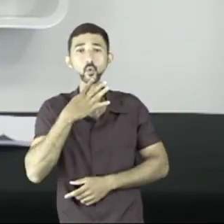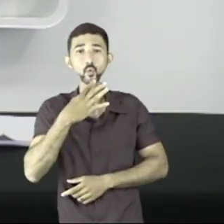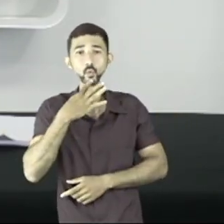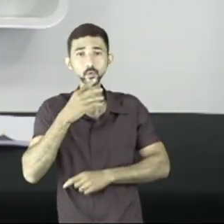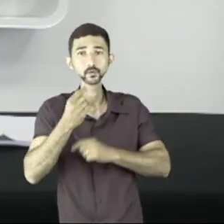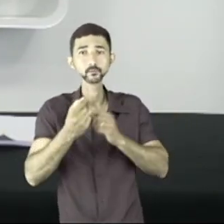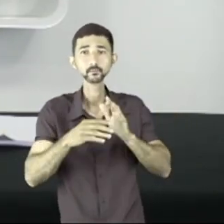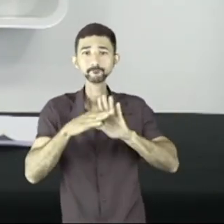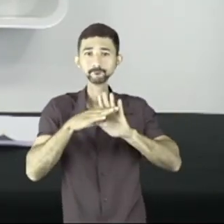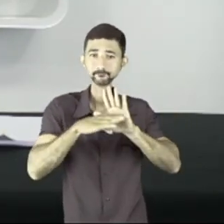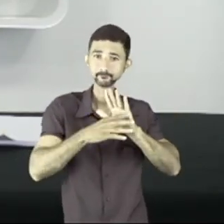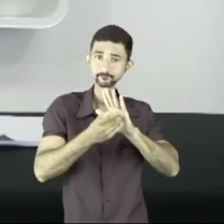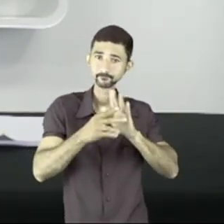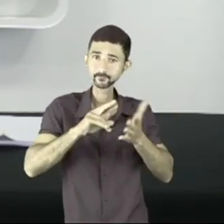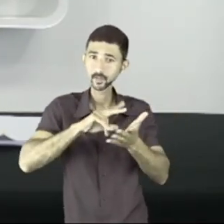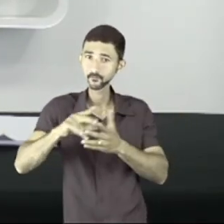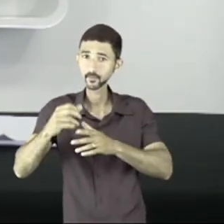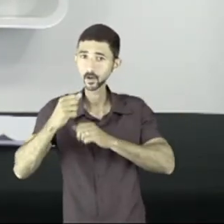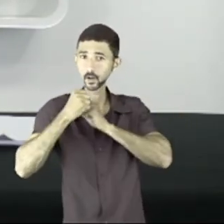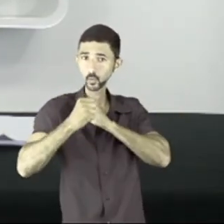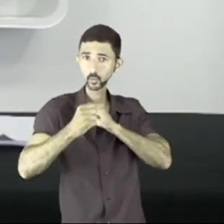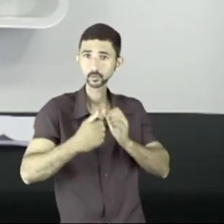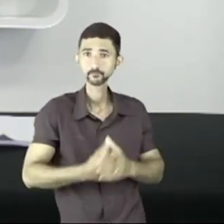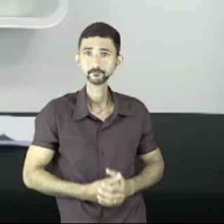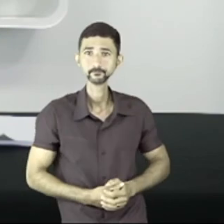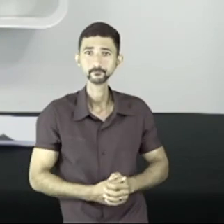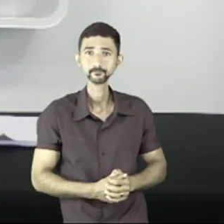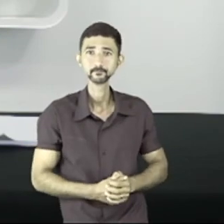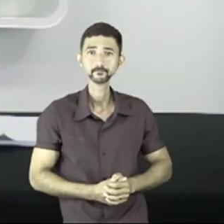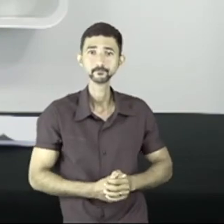um pouco melhor, né, essas lutas